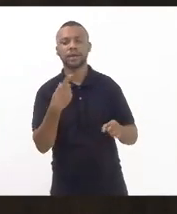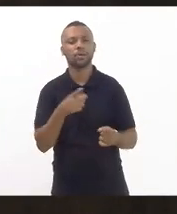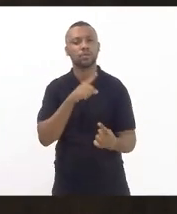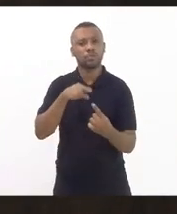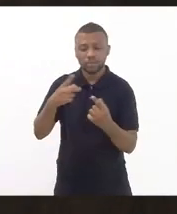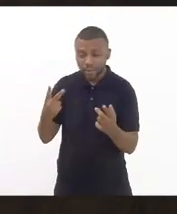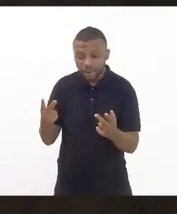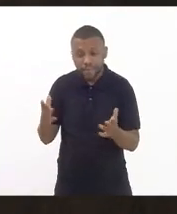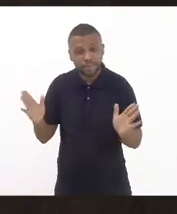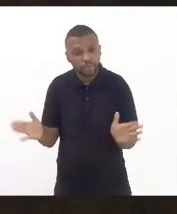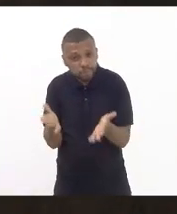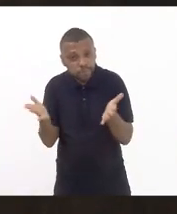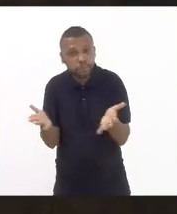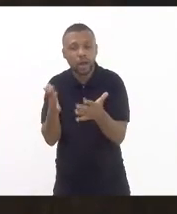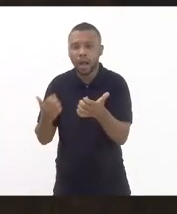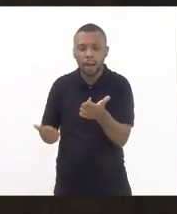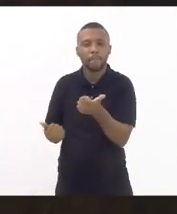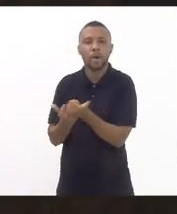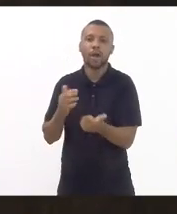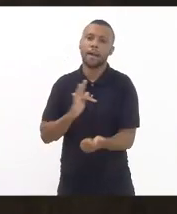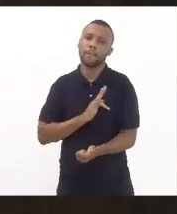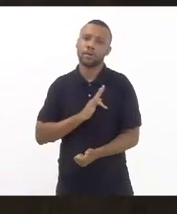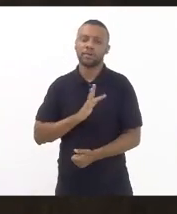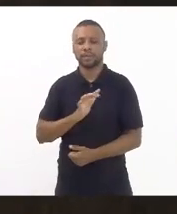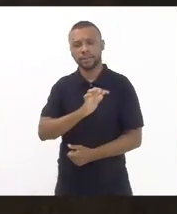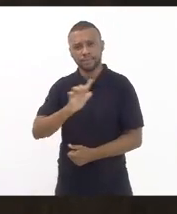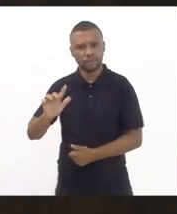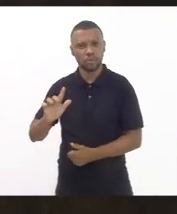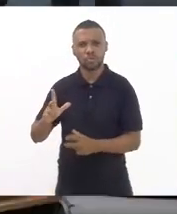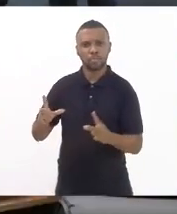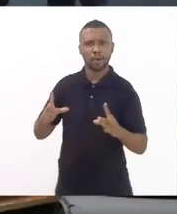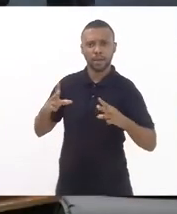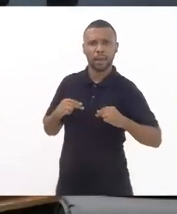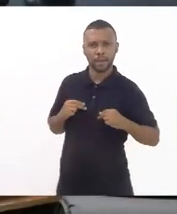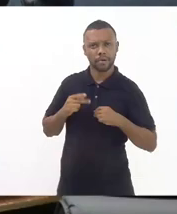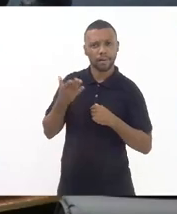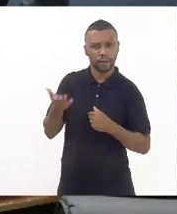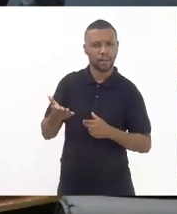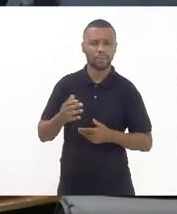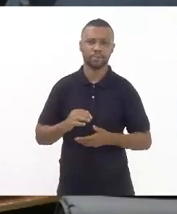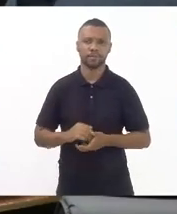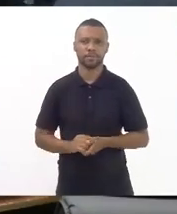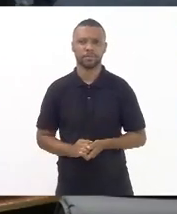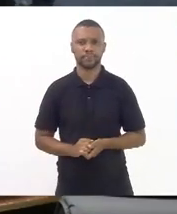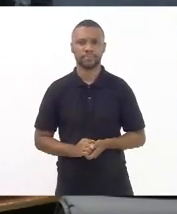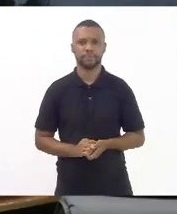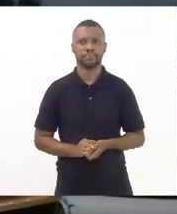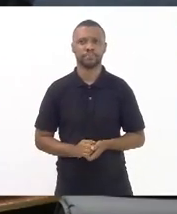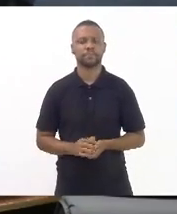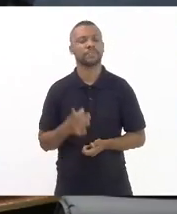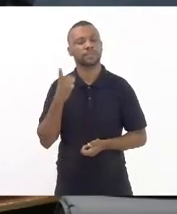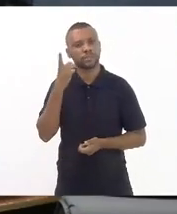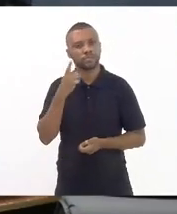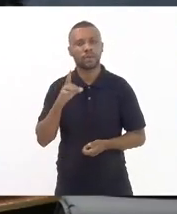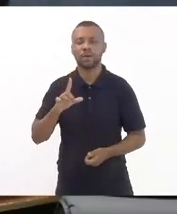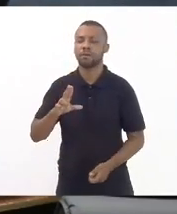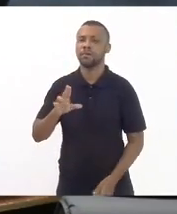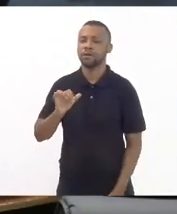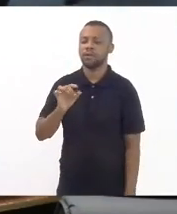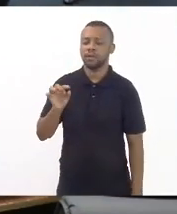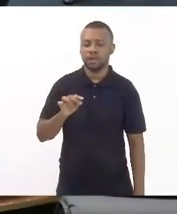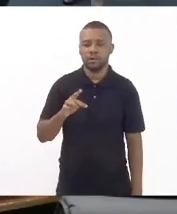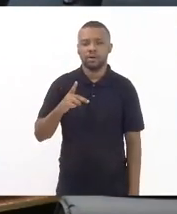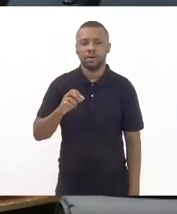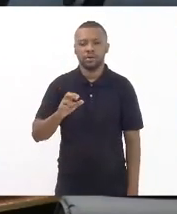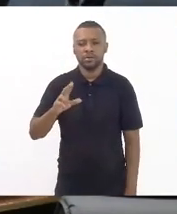Polícia Civil do jeito que a Polícia Civil merece. Muito obrigada. Deputado Luiz Paulo.